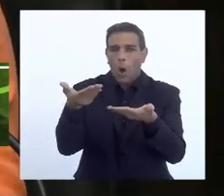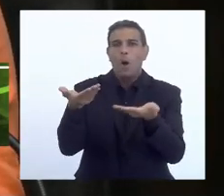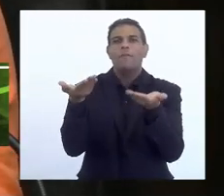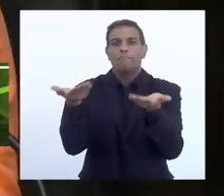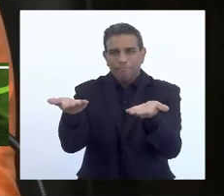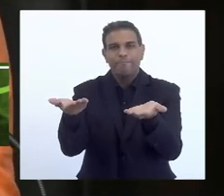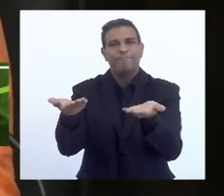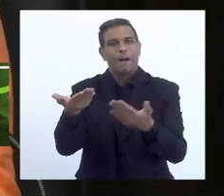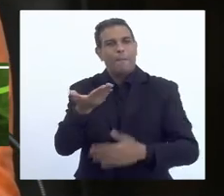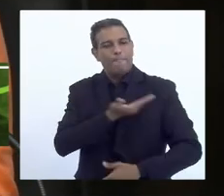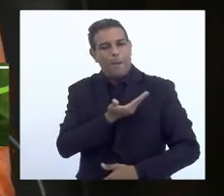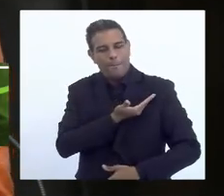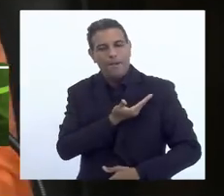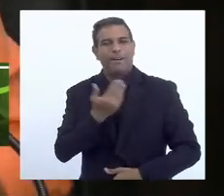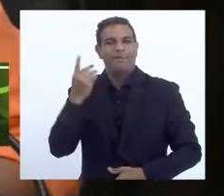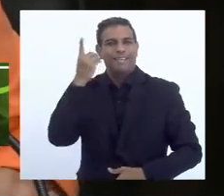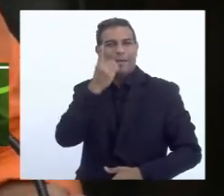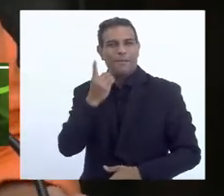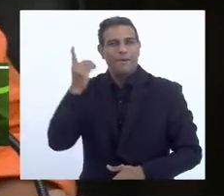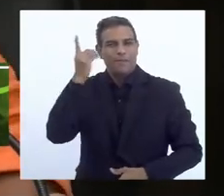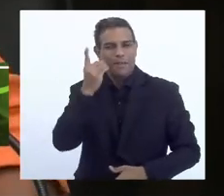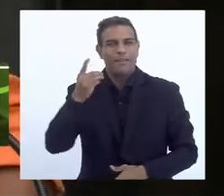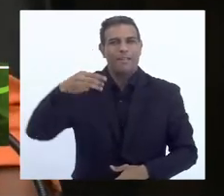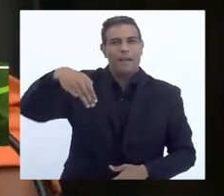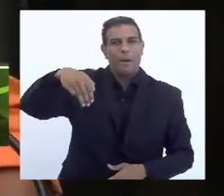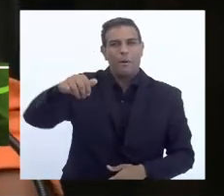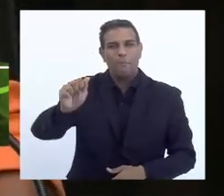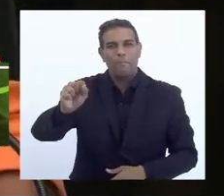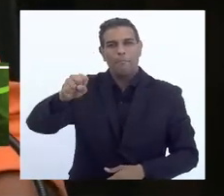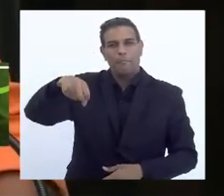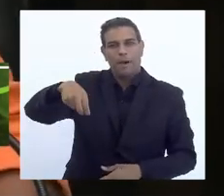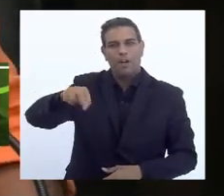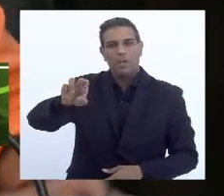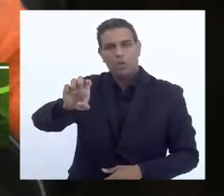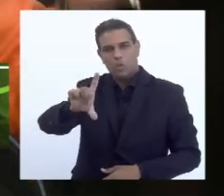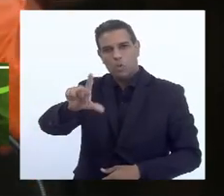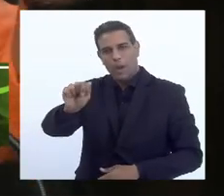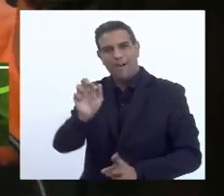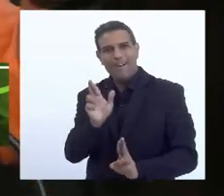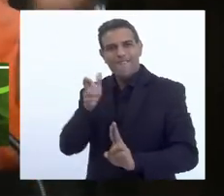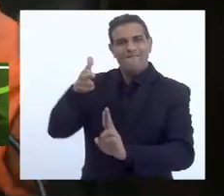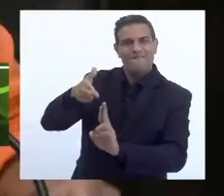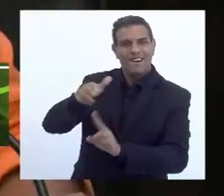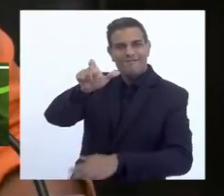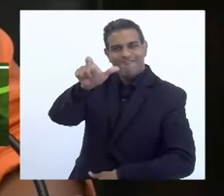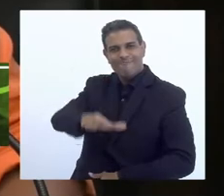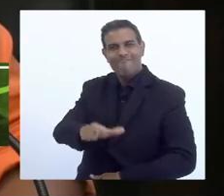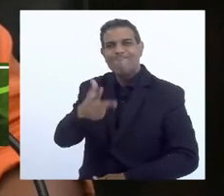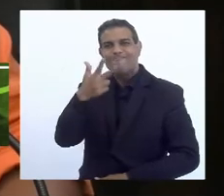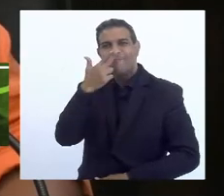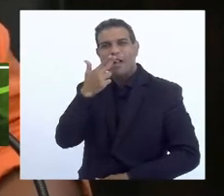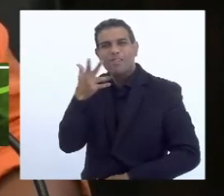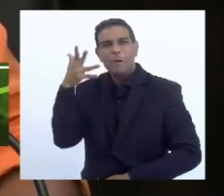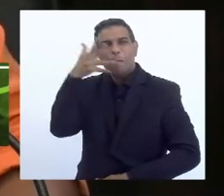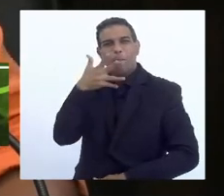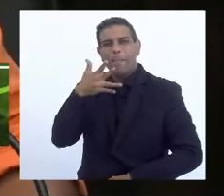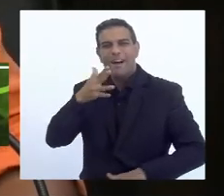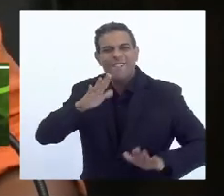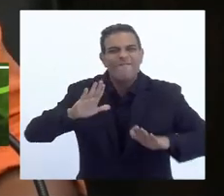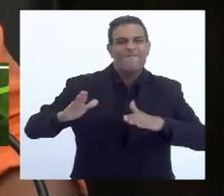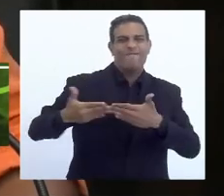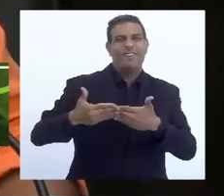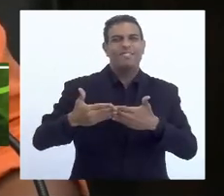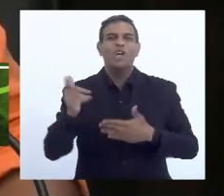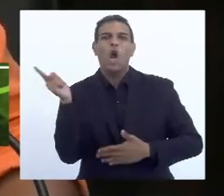para a nossa querida Manuela, nossa resistência, nossa referência, para fechar essa